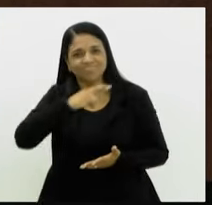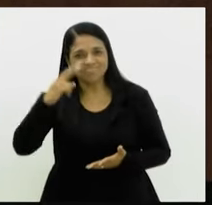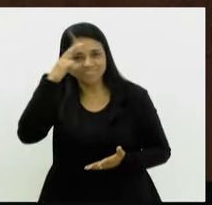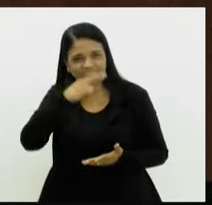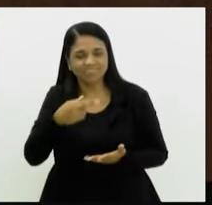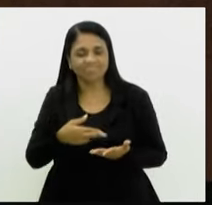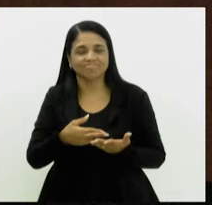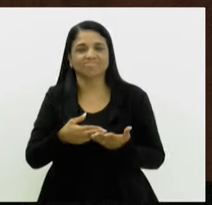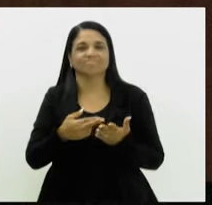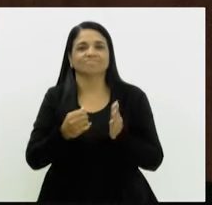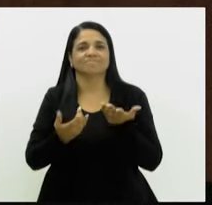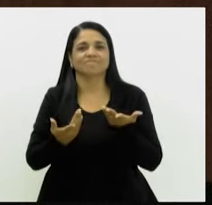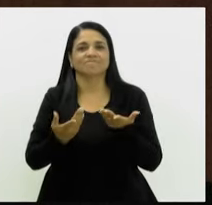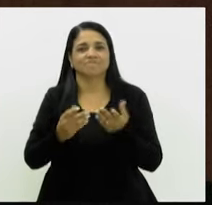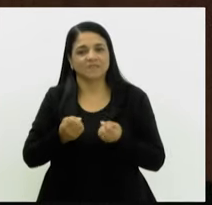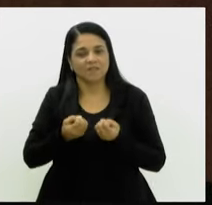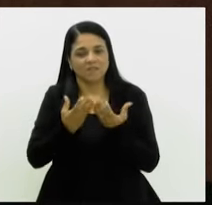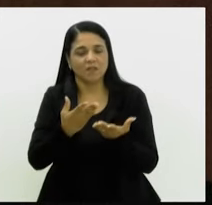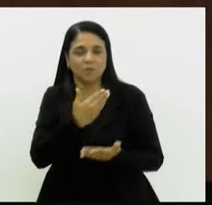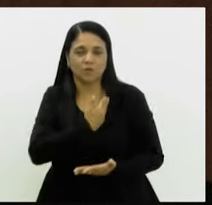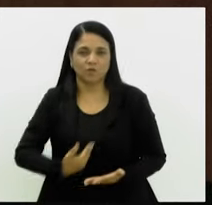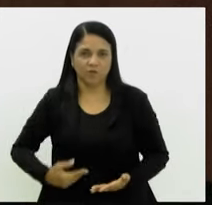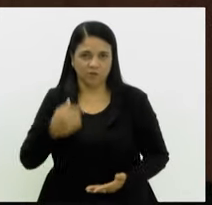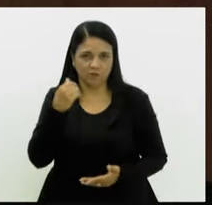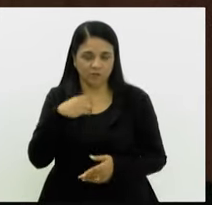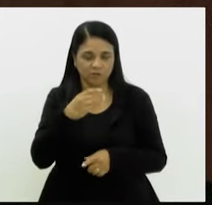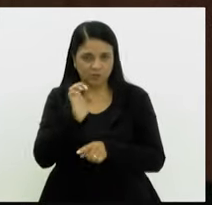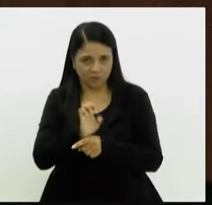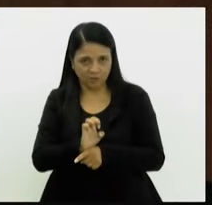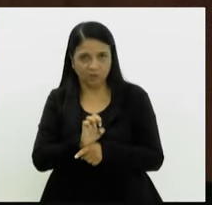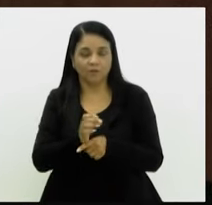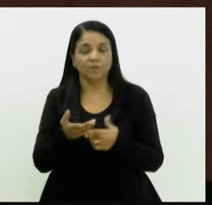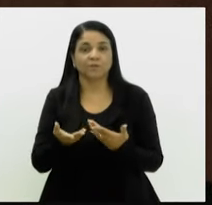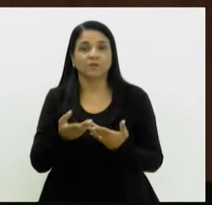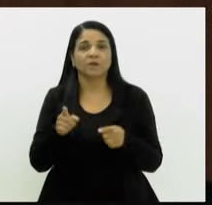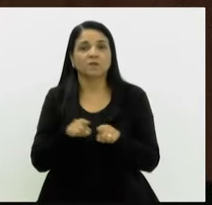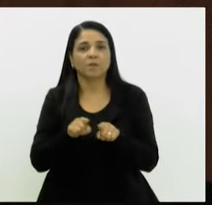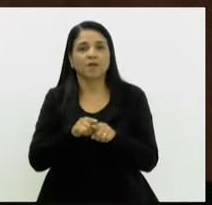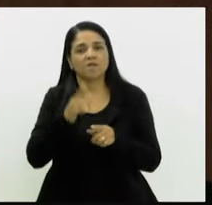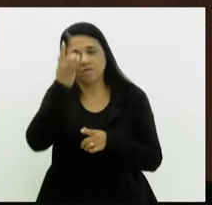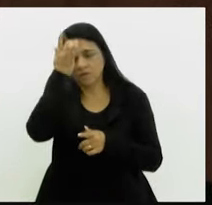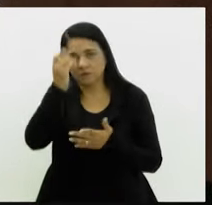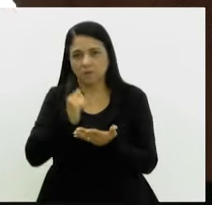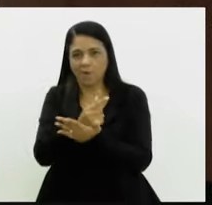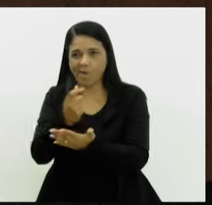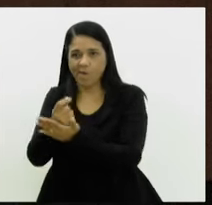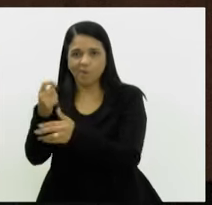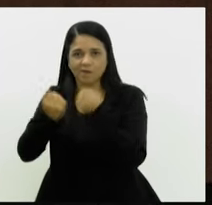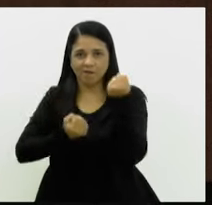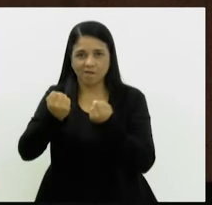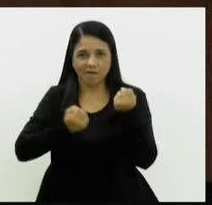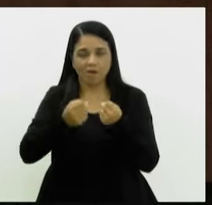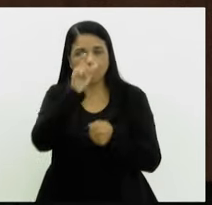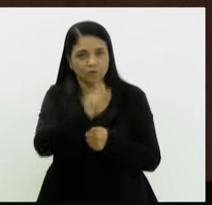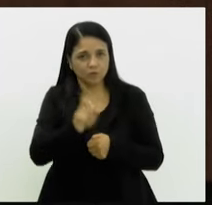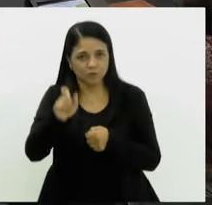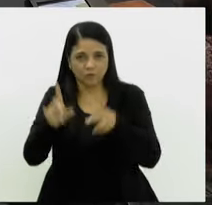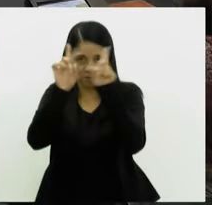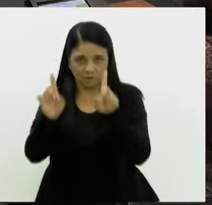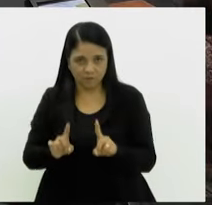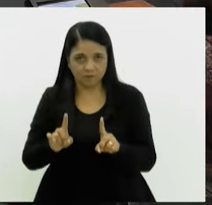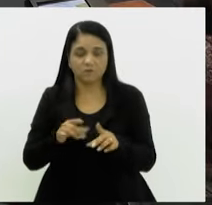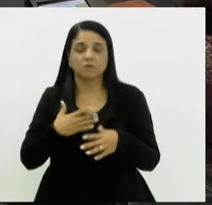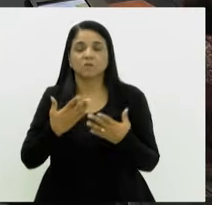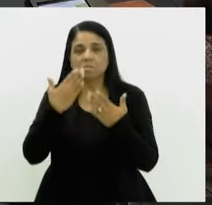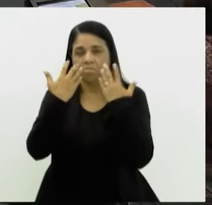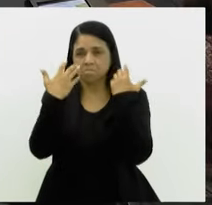dado assim pelo governo estadual. E facilitando também a aquisição dos veículos para essas pessoas.